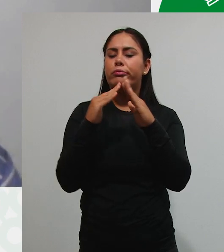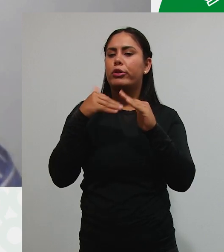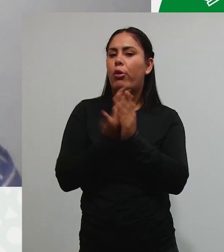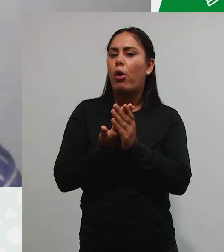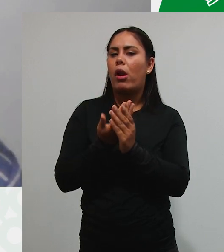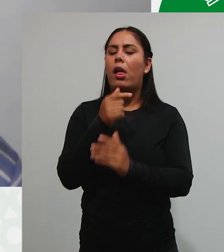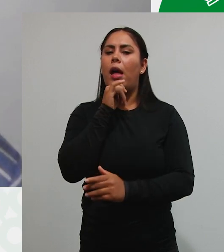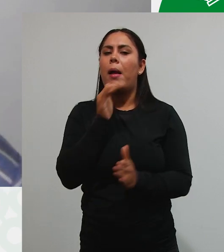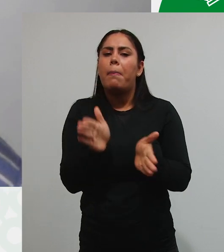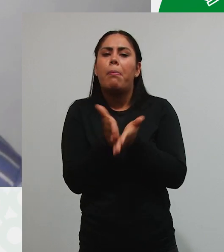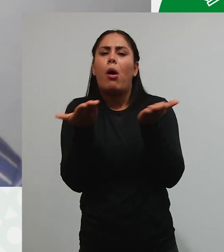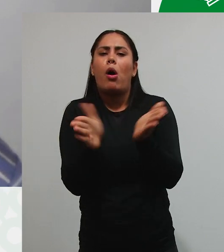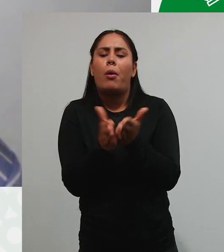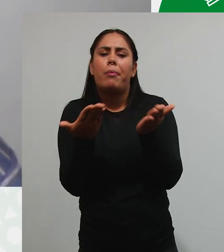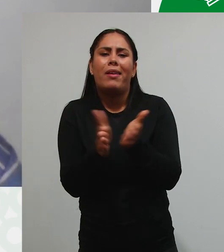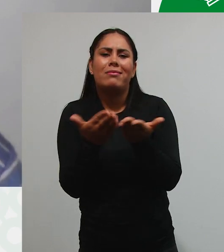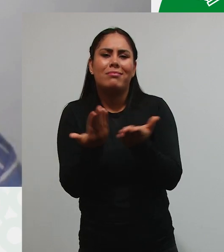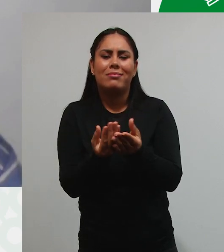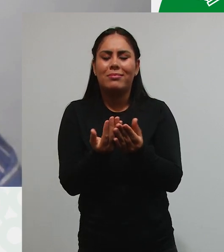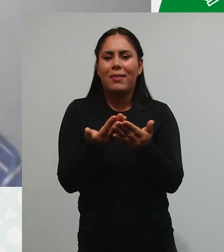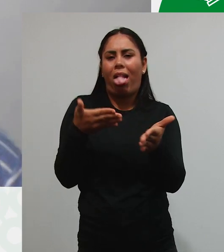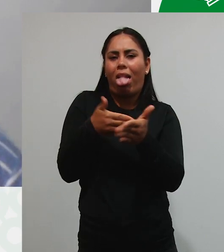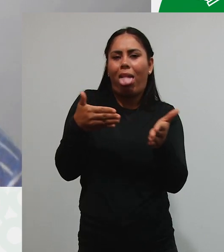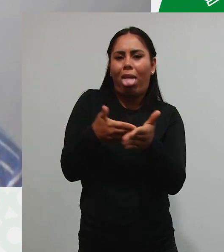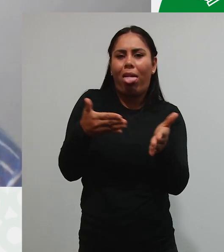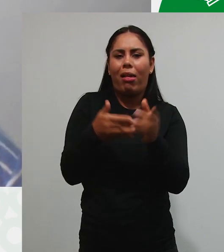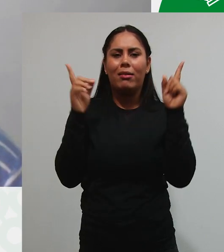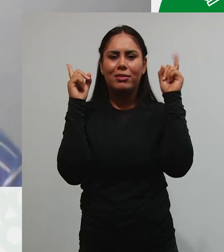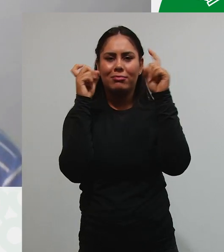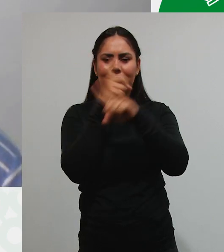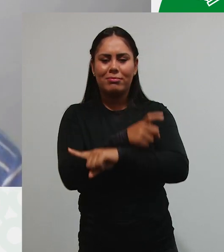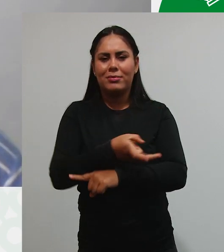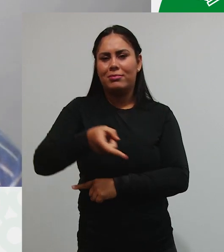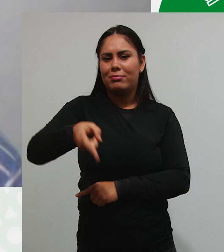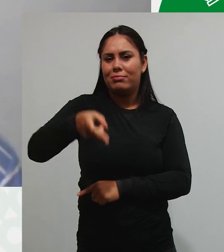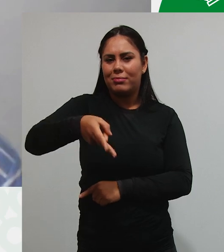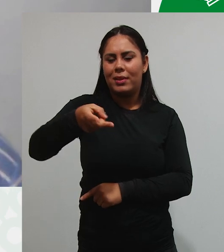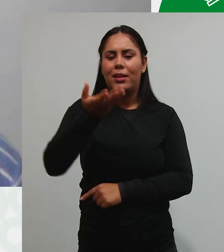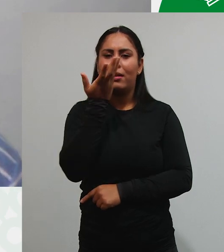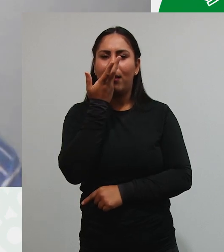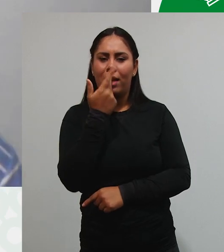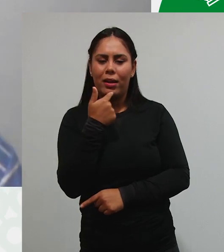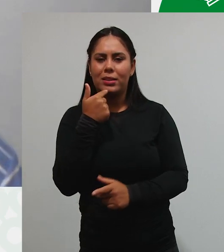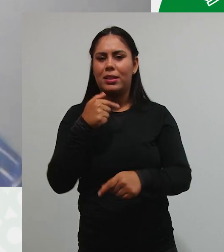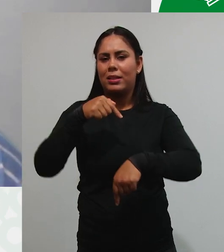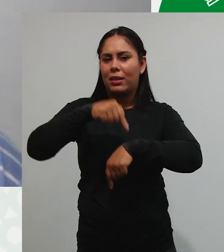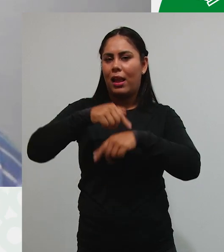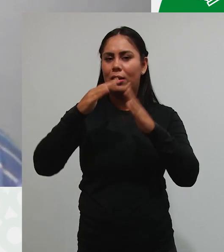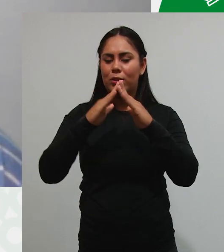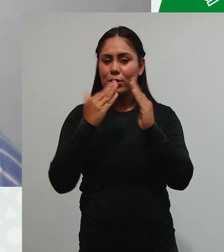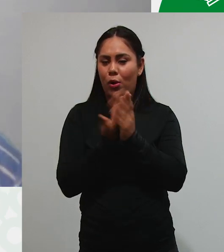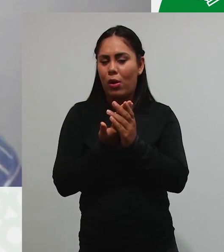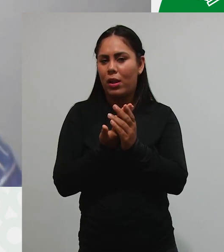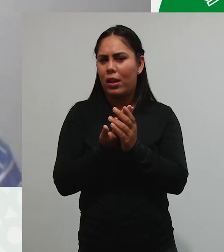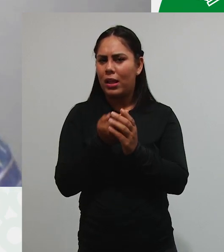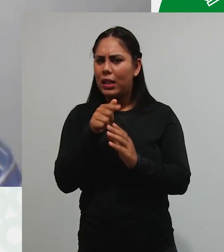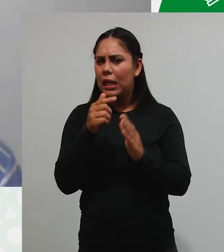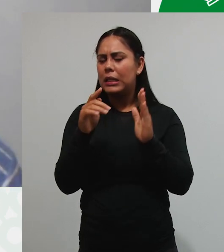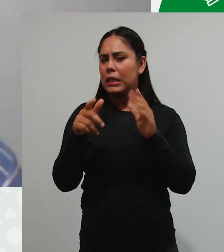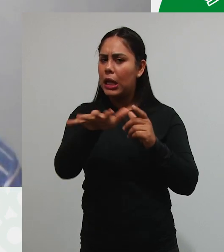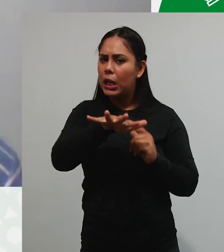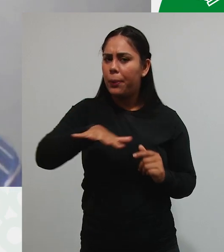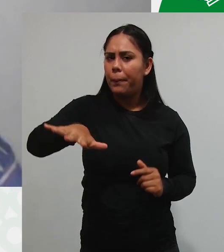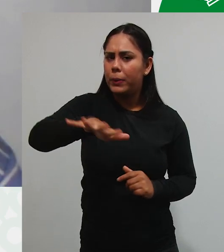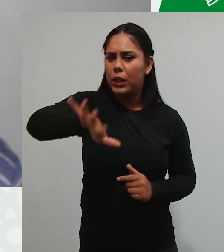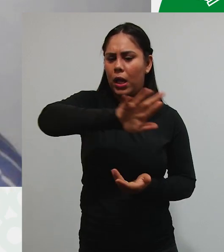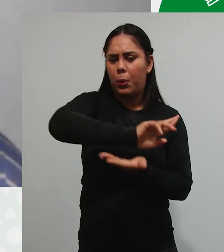pobreza ela é um fator que interfere na permanência das crianças na escola. Porque quando a gente fala de escola, a gente está falando de um espaço